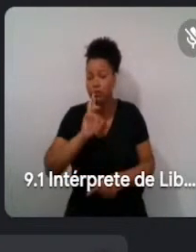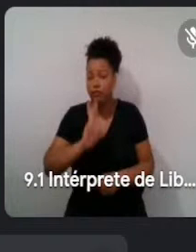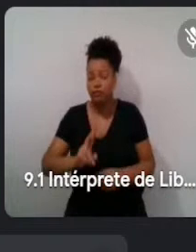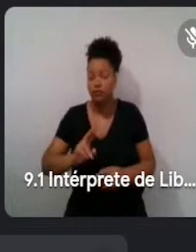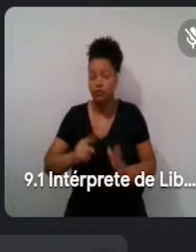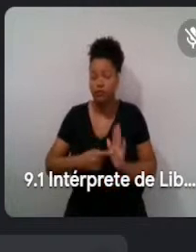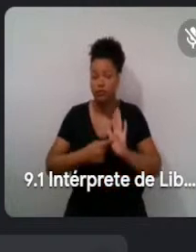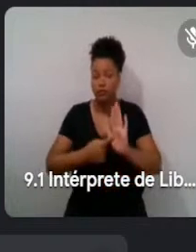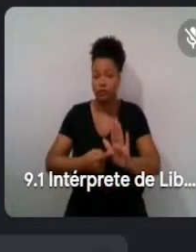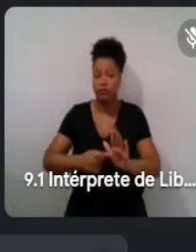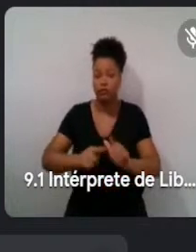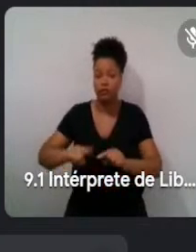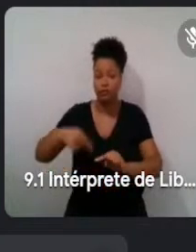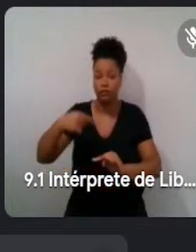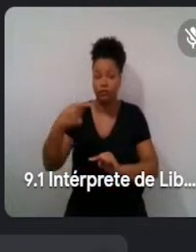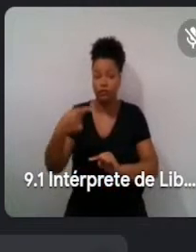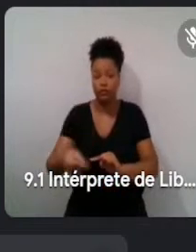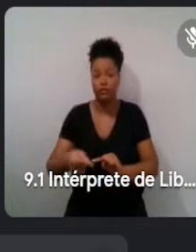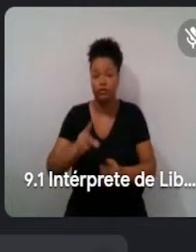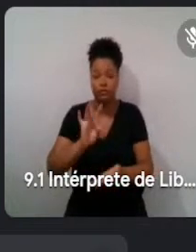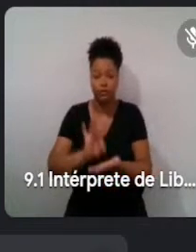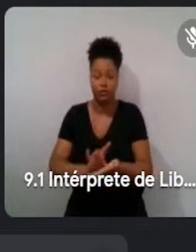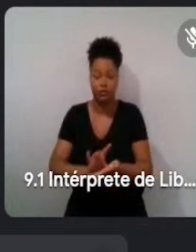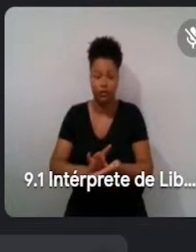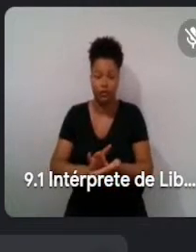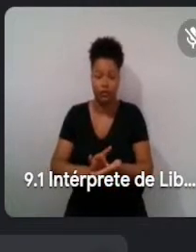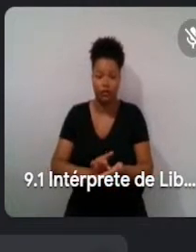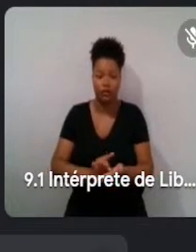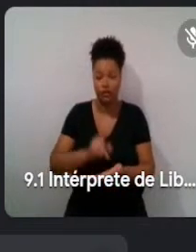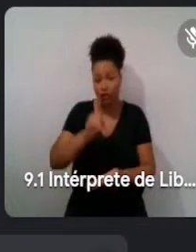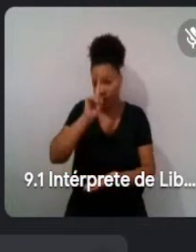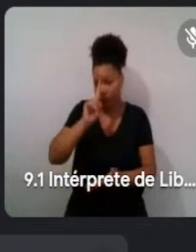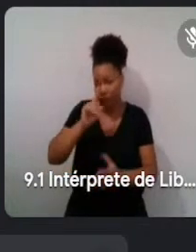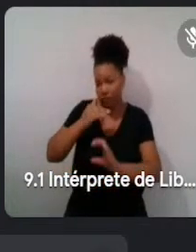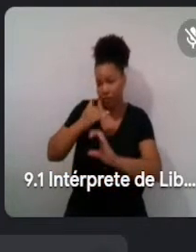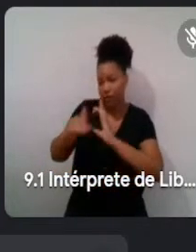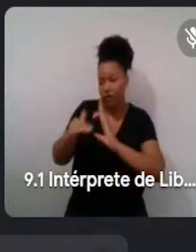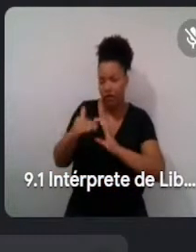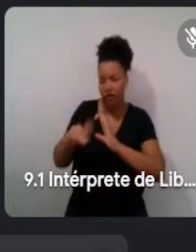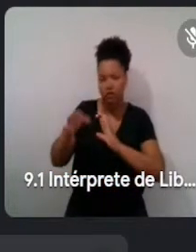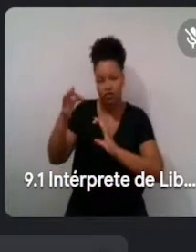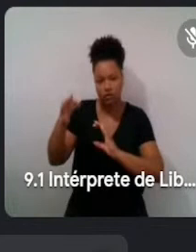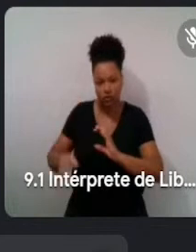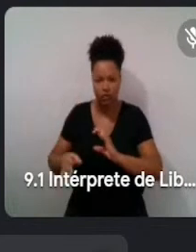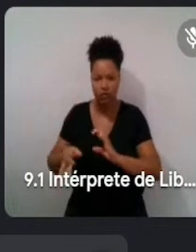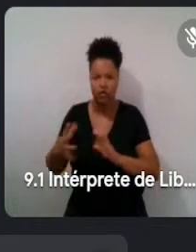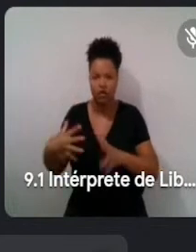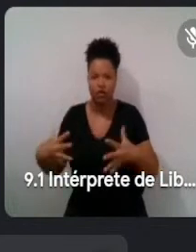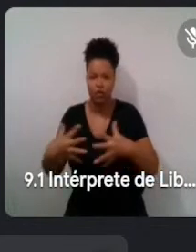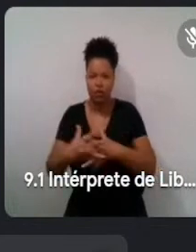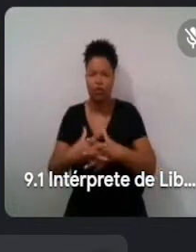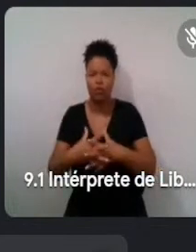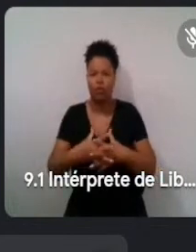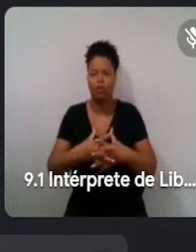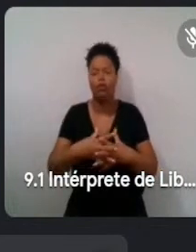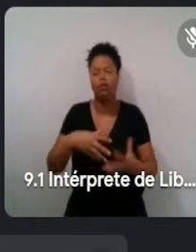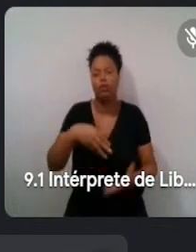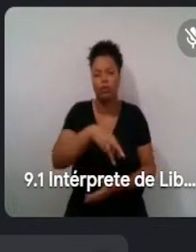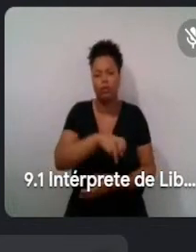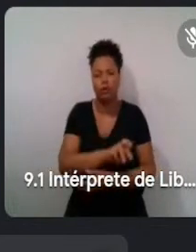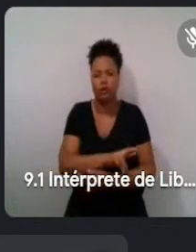depois que efetivamente foi encaminhado por e-mail correto, e eu já, isso se confunde com o mérito, e eu vou